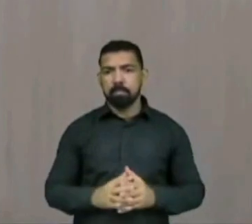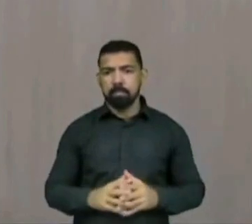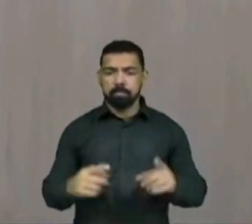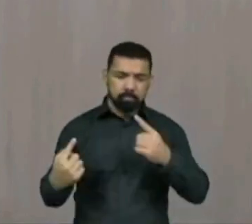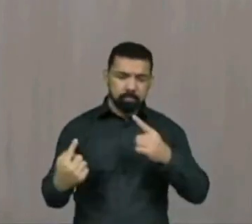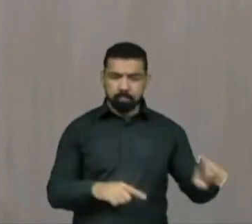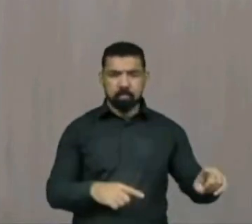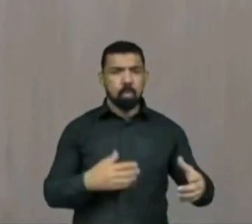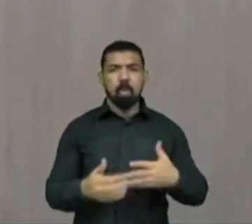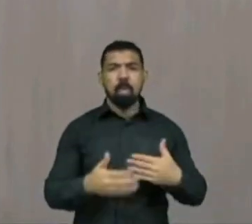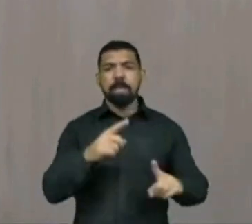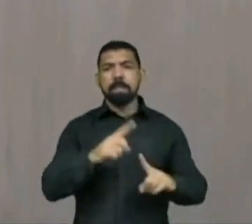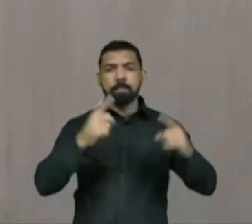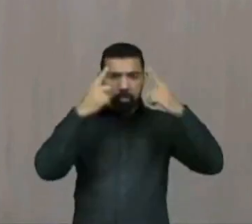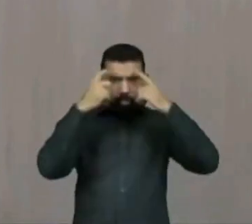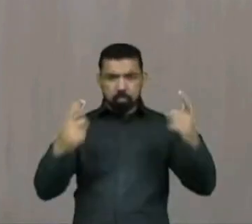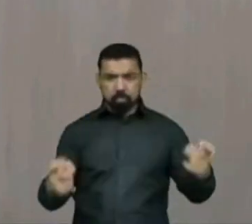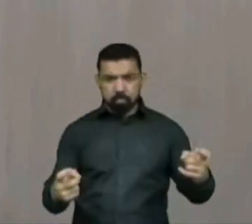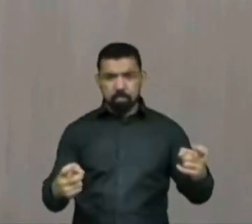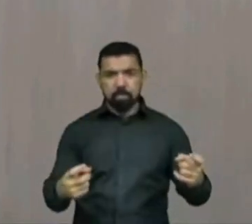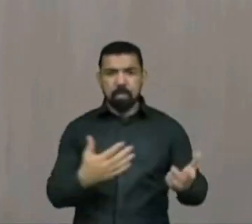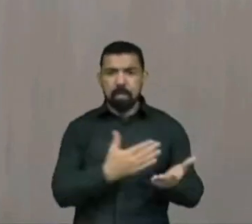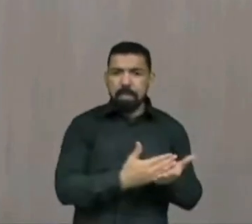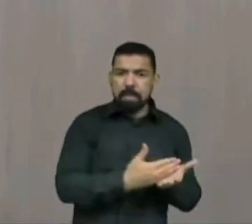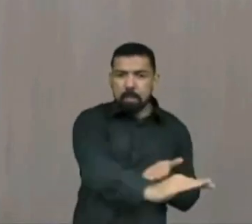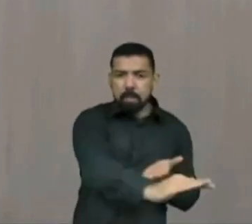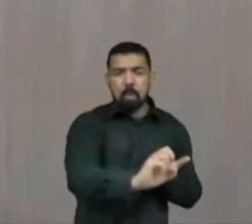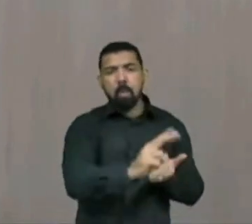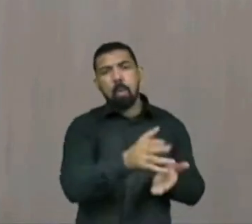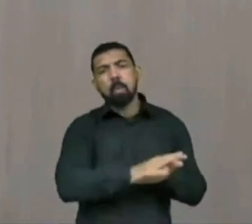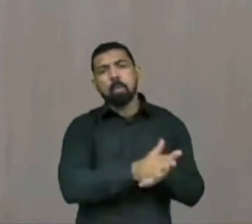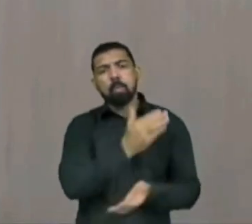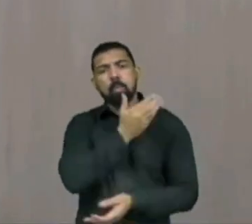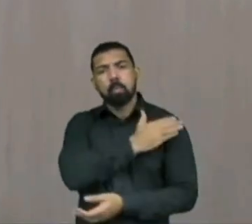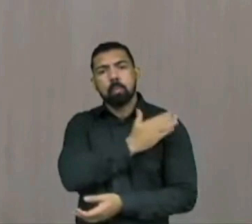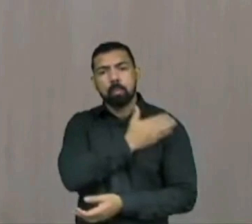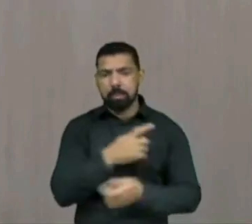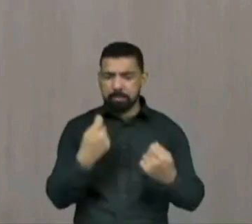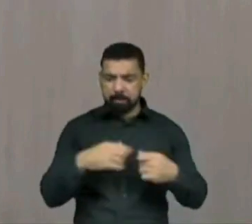as formas de violência, exclusão e discriminação.